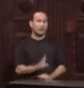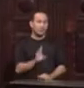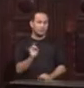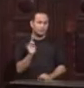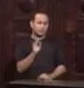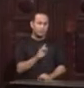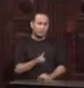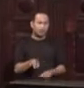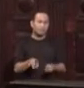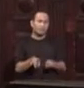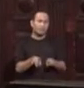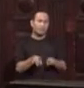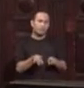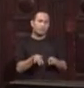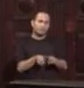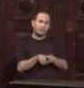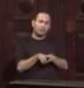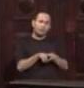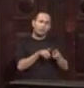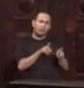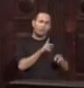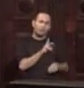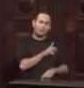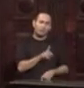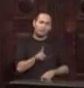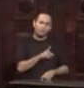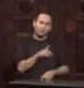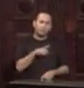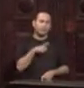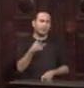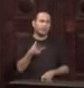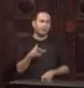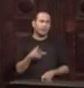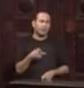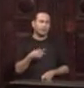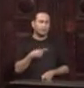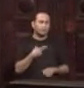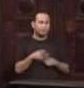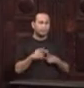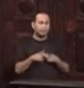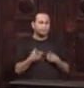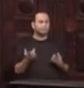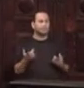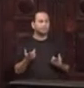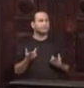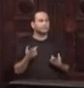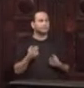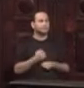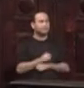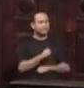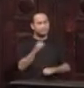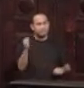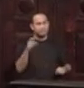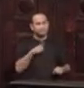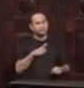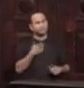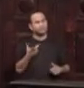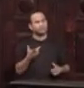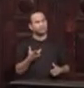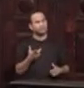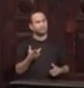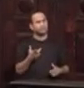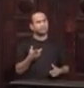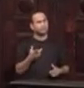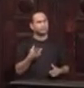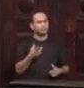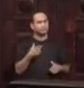os professores da rede estadual estão confrontados a desafios enormes, para além de toda a instabilidade que atinge o